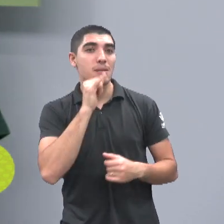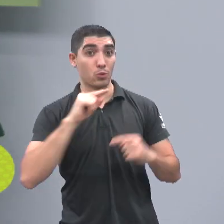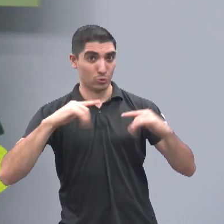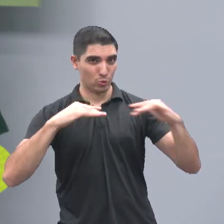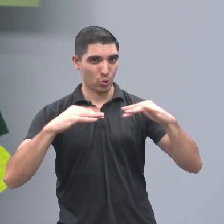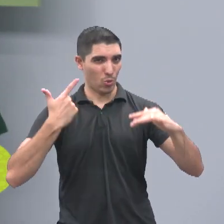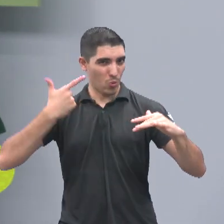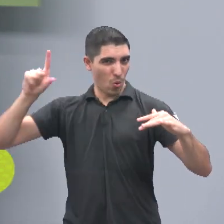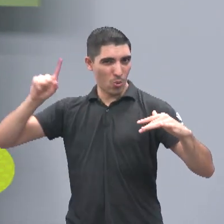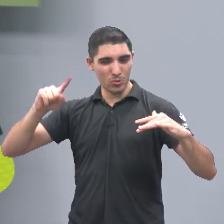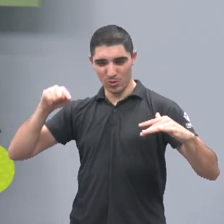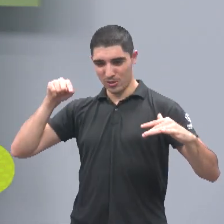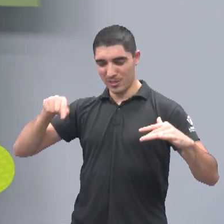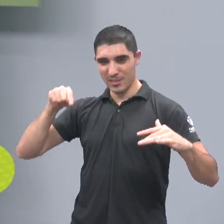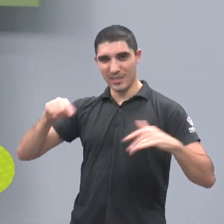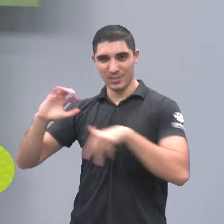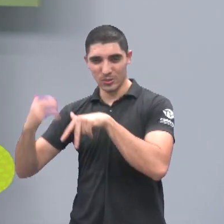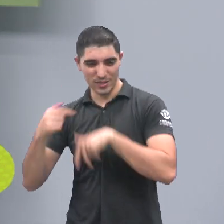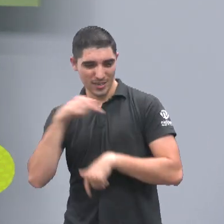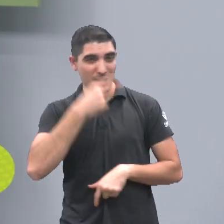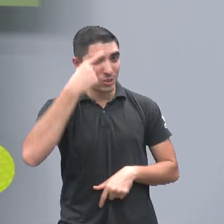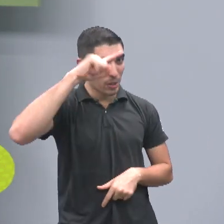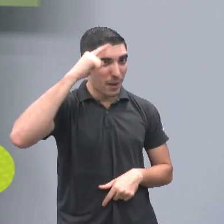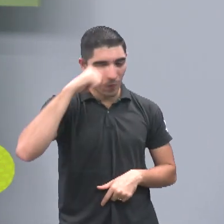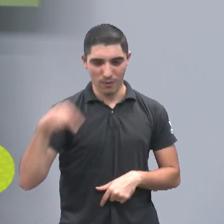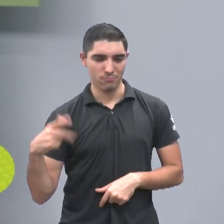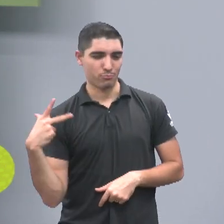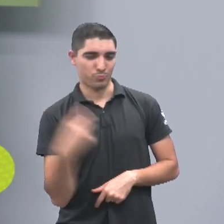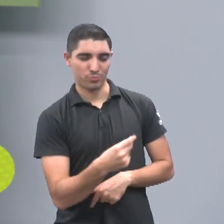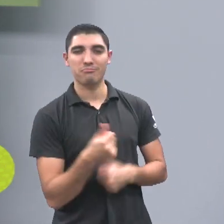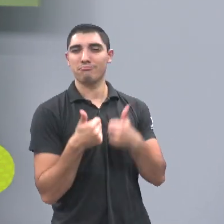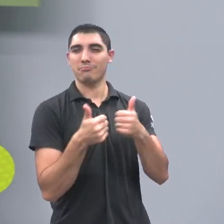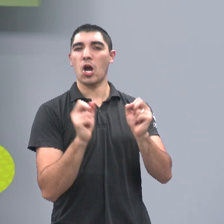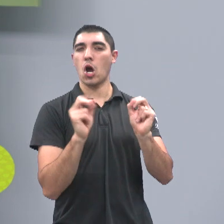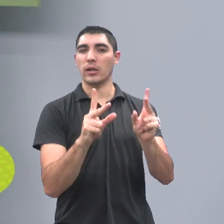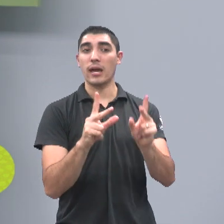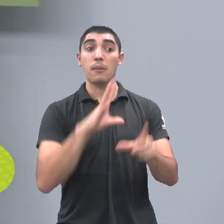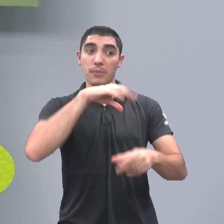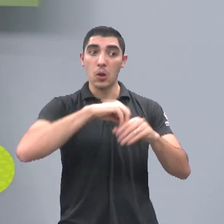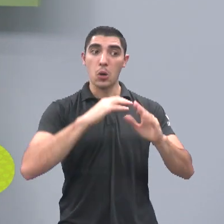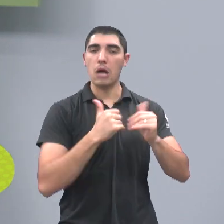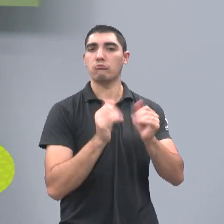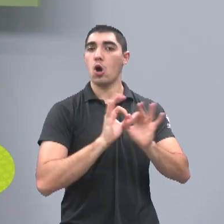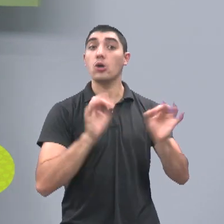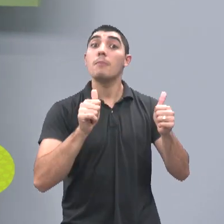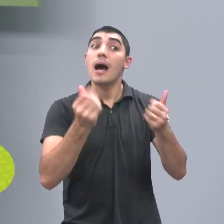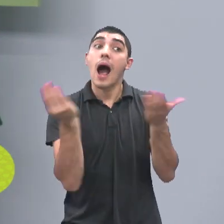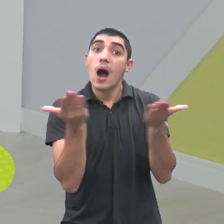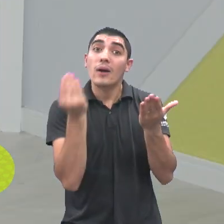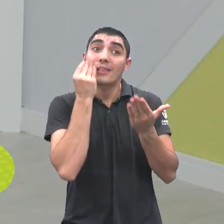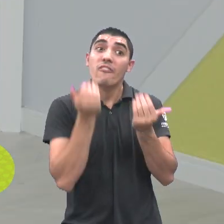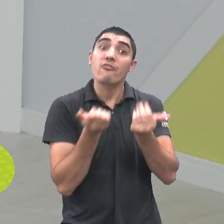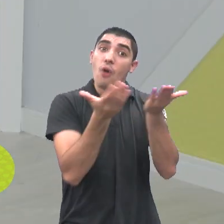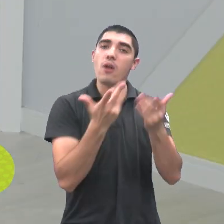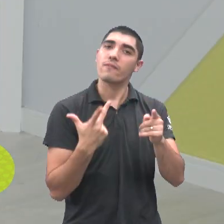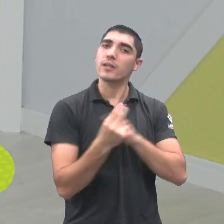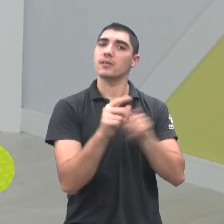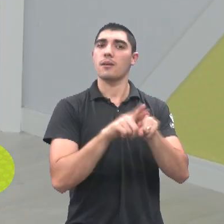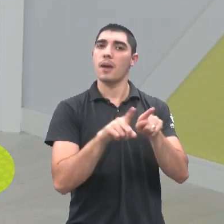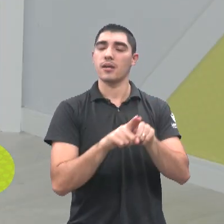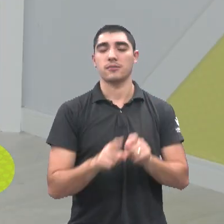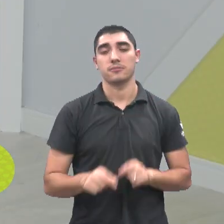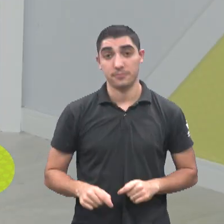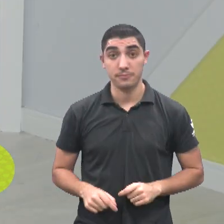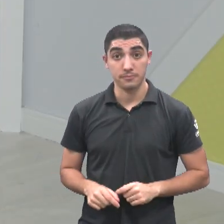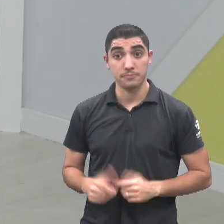vencer um jogo ou outro fora de casa, em vez de levar 3 pontos, e pode ser a oportunidade agora contra a Matonense. Matheus, coloca pra gente aqui